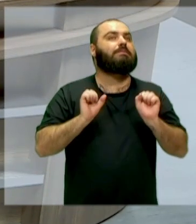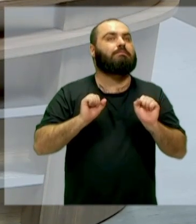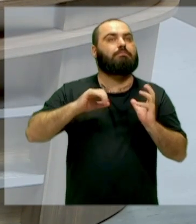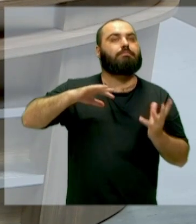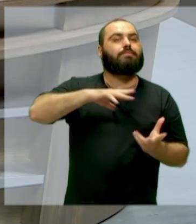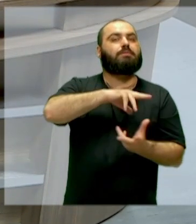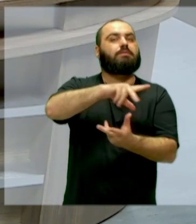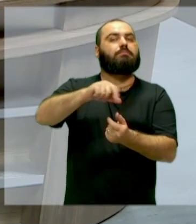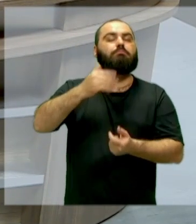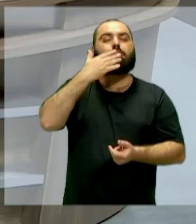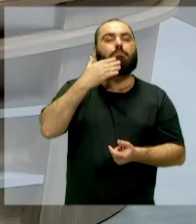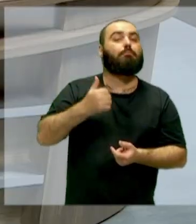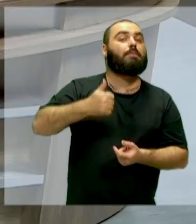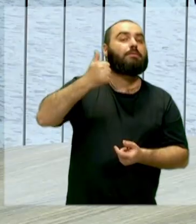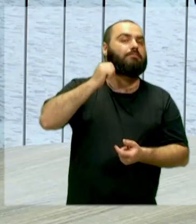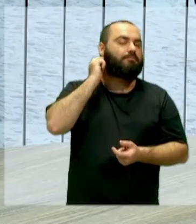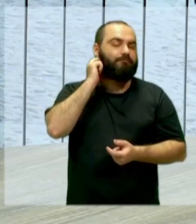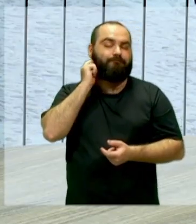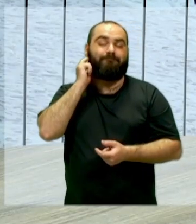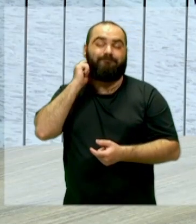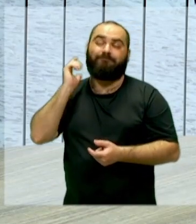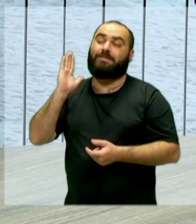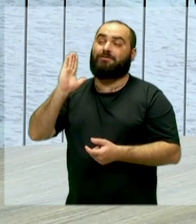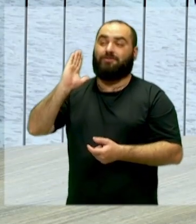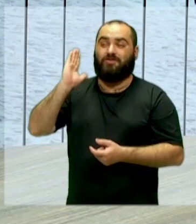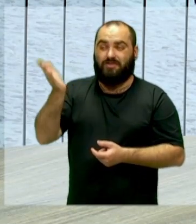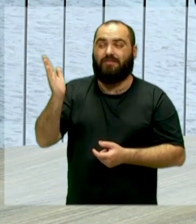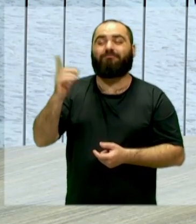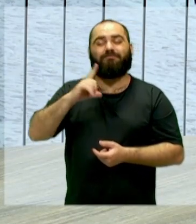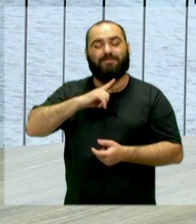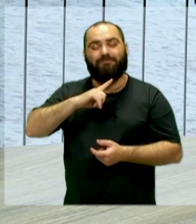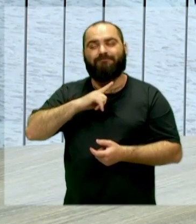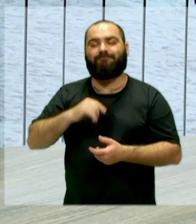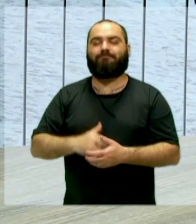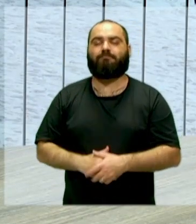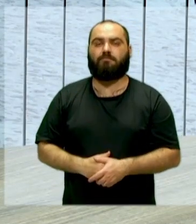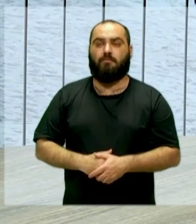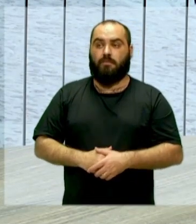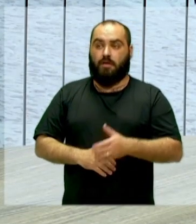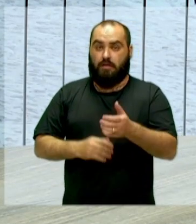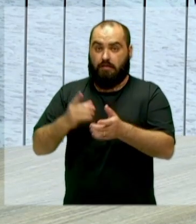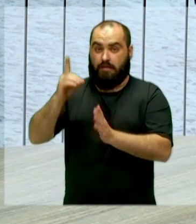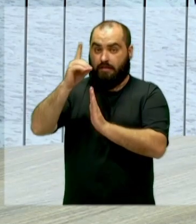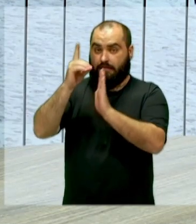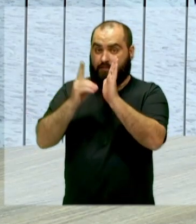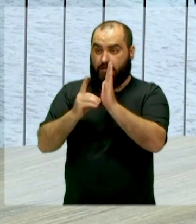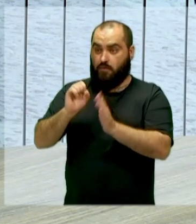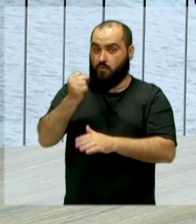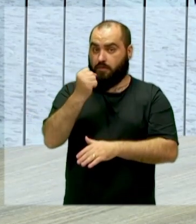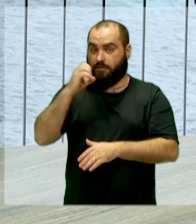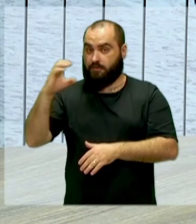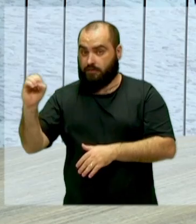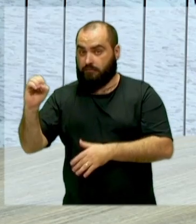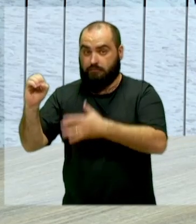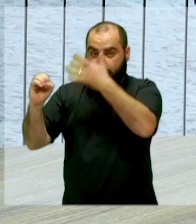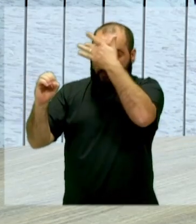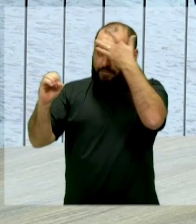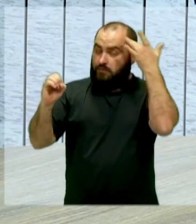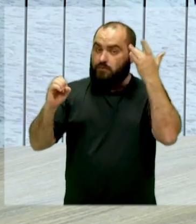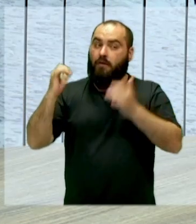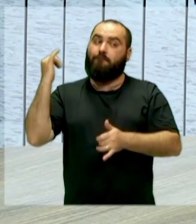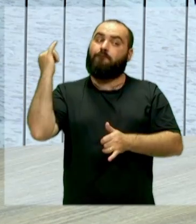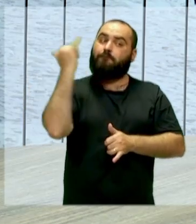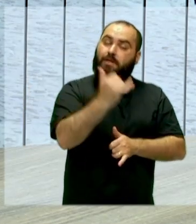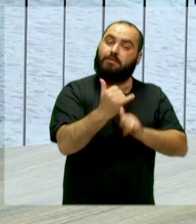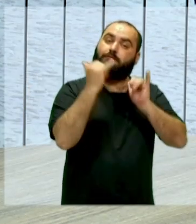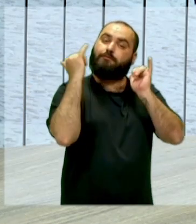nosso planeta verdade já tá tendo muitos sinais né e não é de hoje desde a década de 80 especialistas climáticos vem alertando